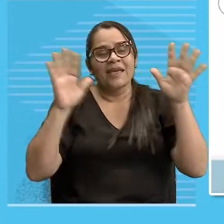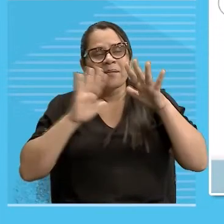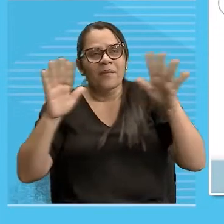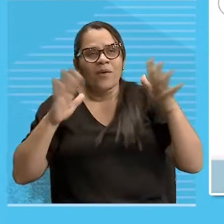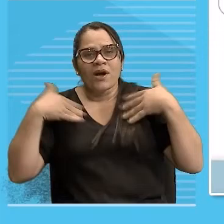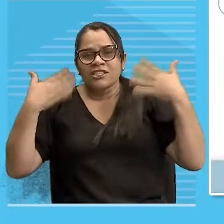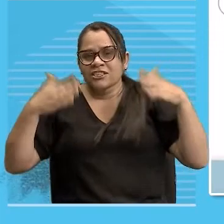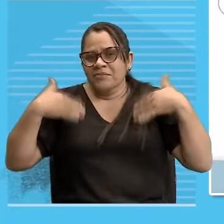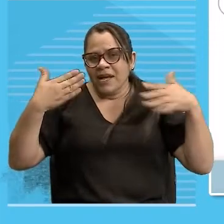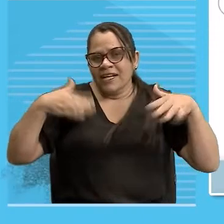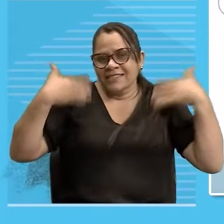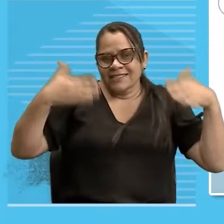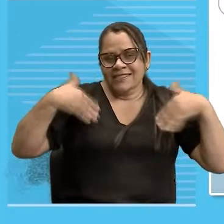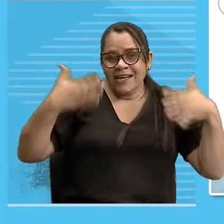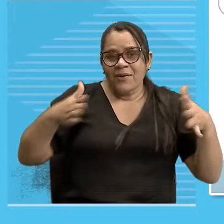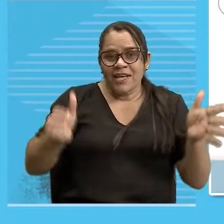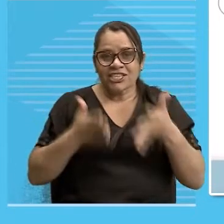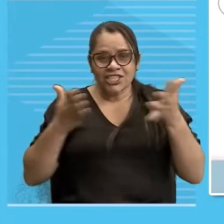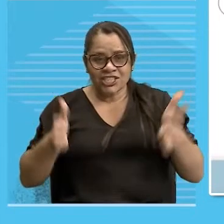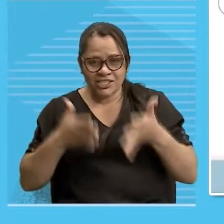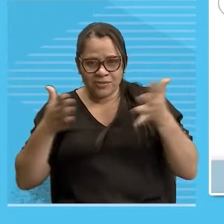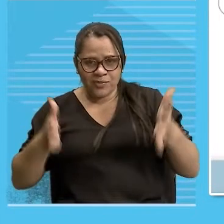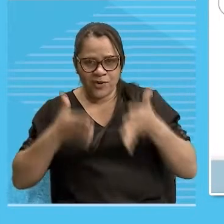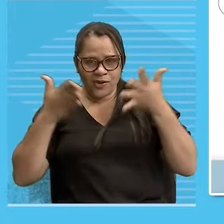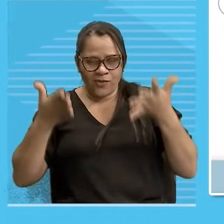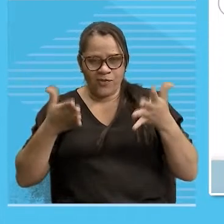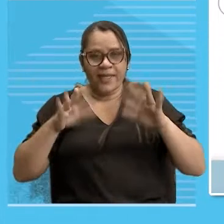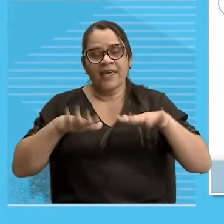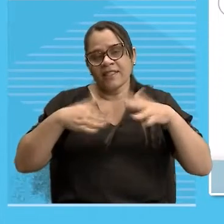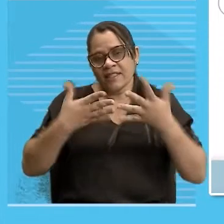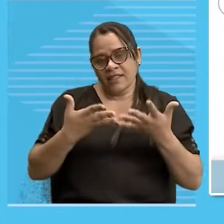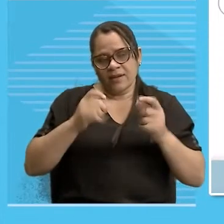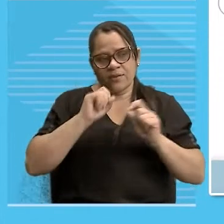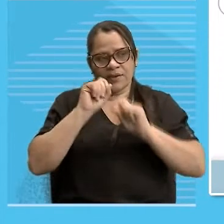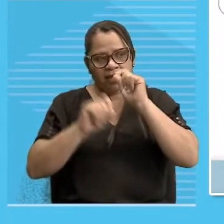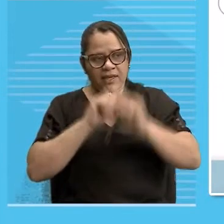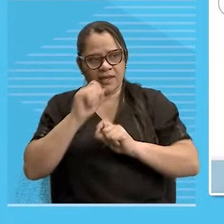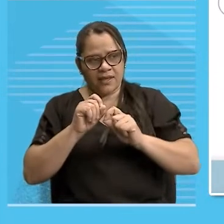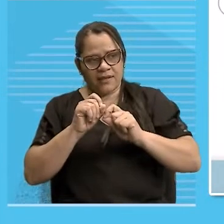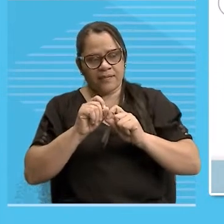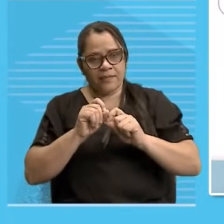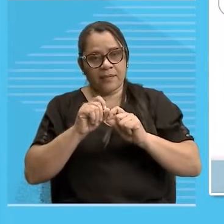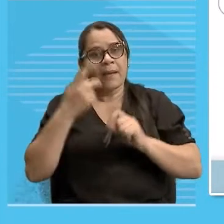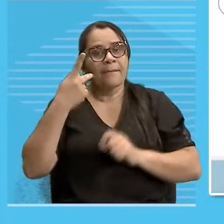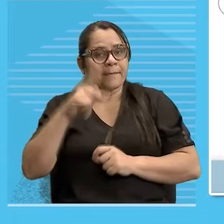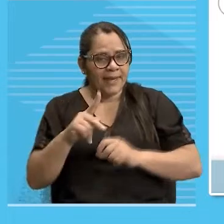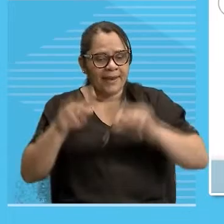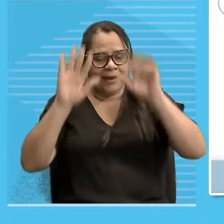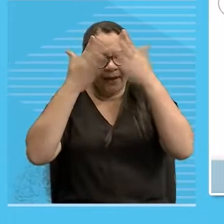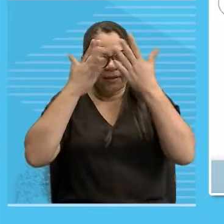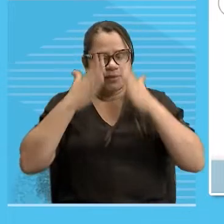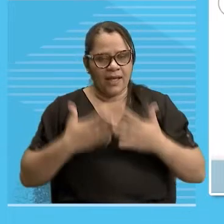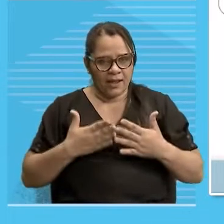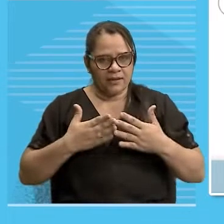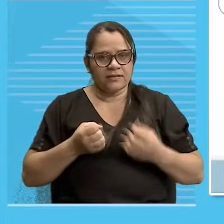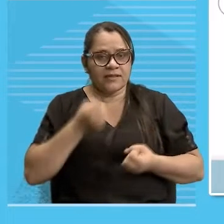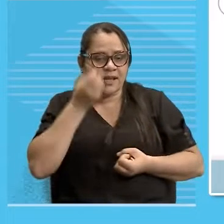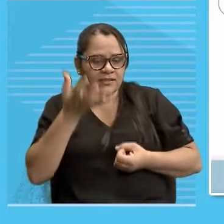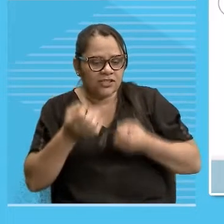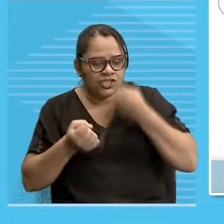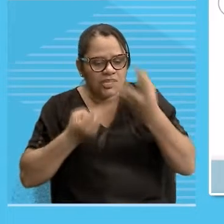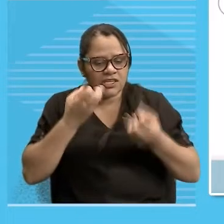Animação, olha aí, ó, empolgação. Então, pela análise, né, das interjeições e